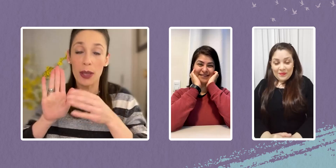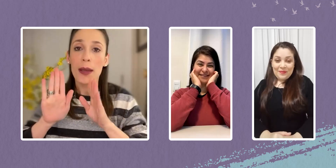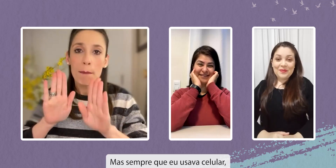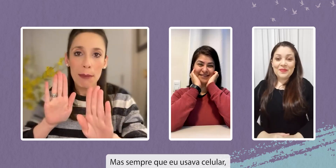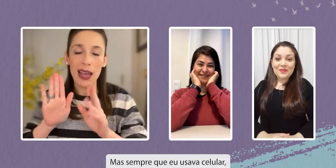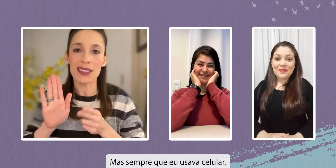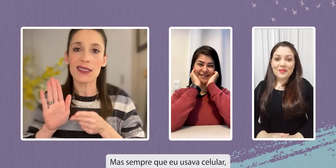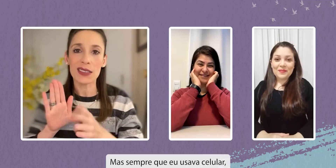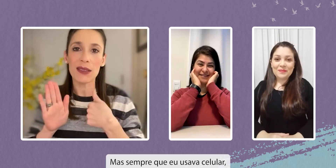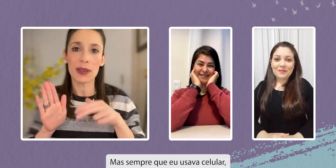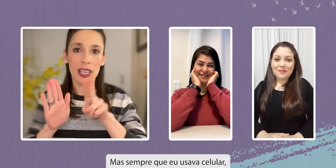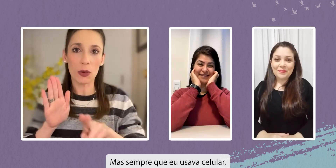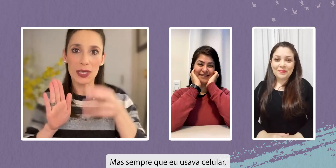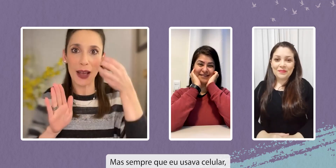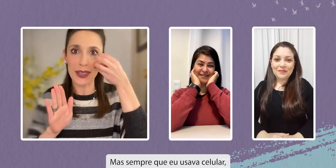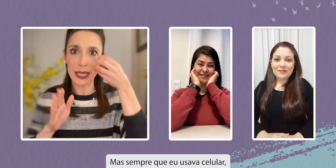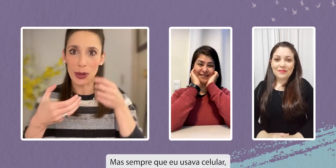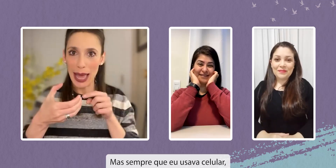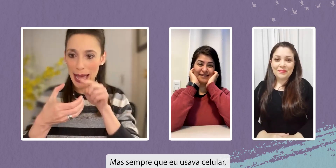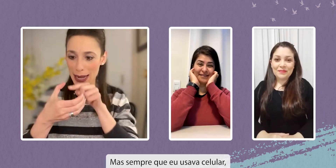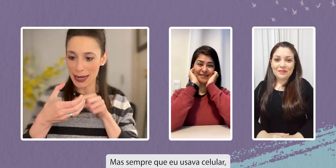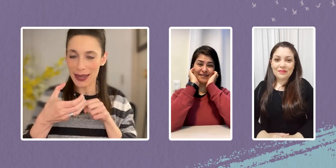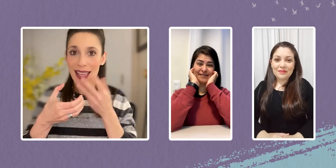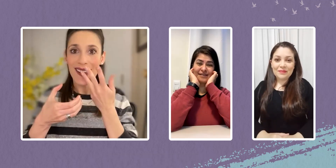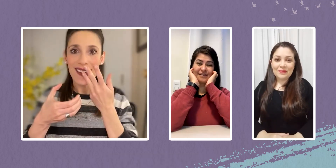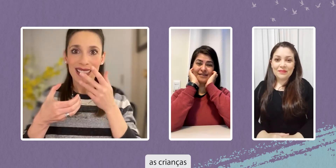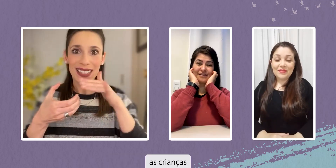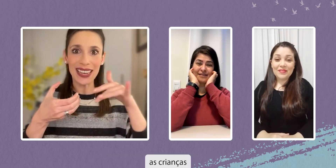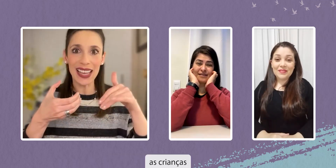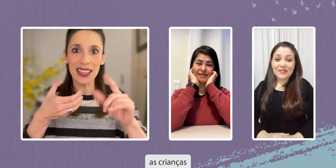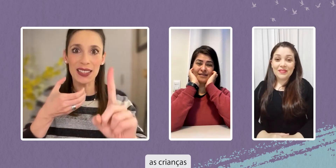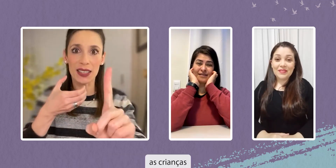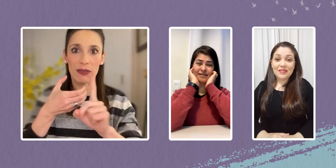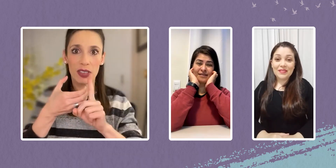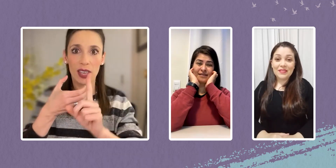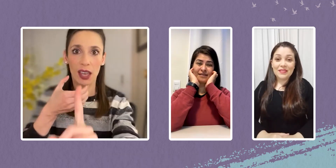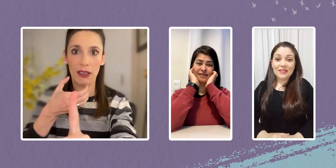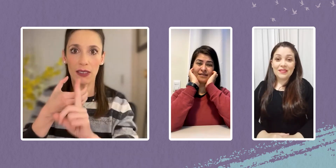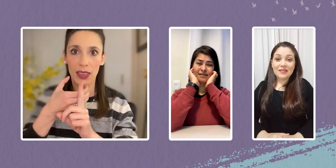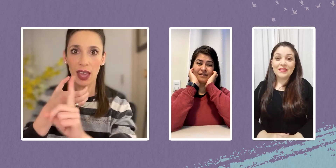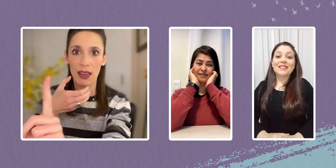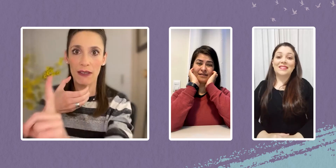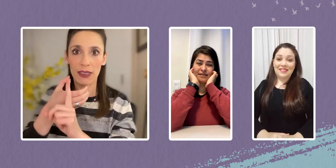brinquedo. Mas sempre que eu usava celular, as crianças.